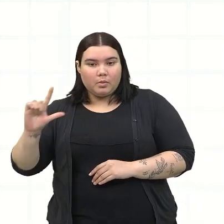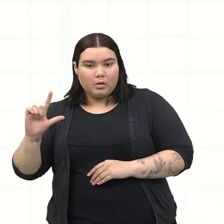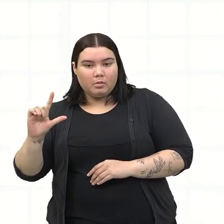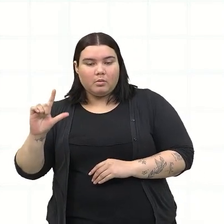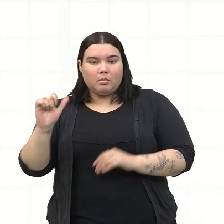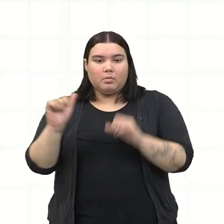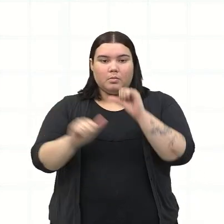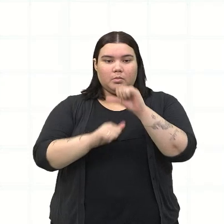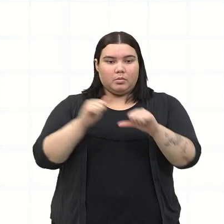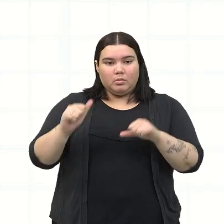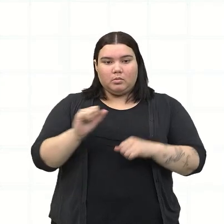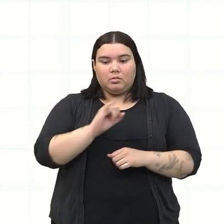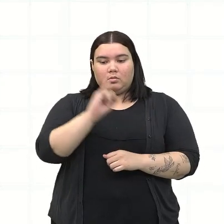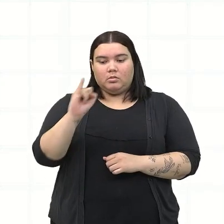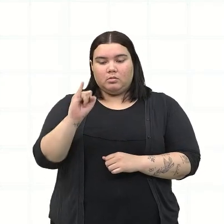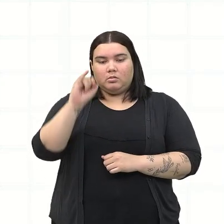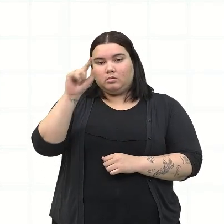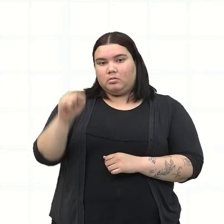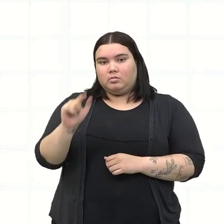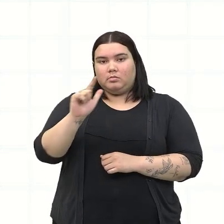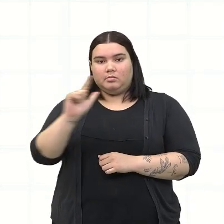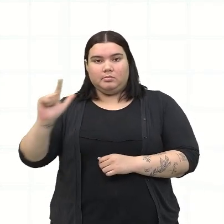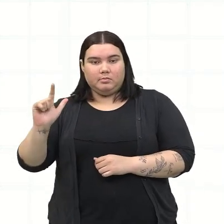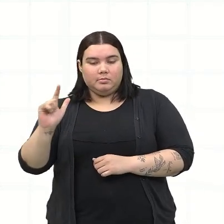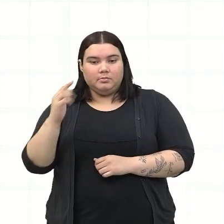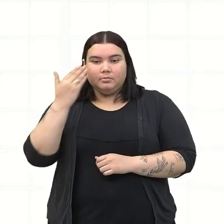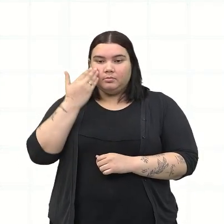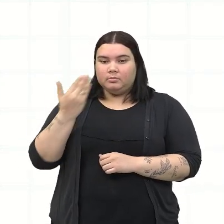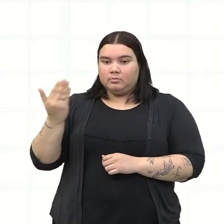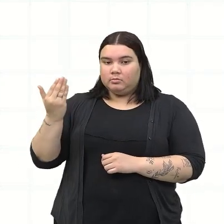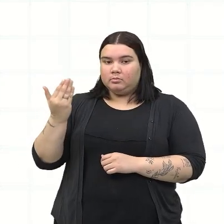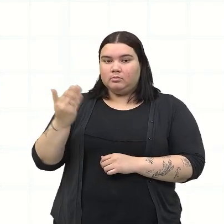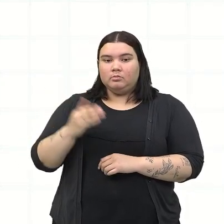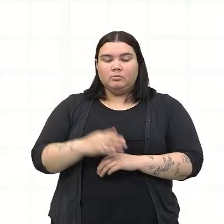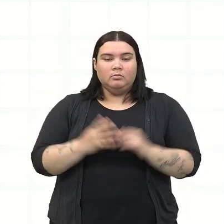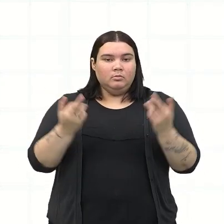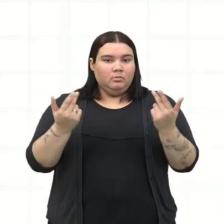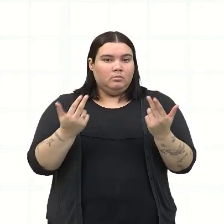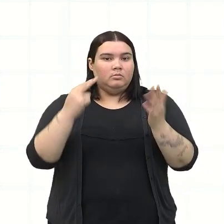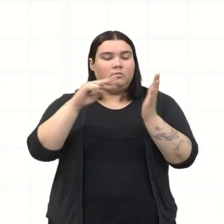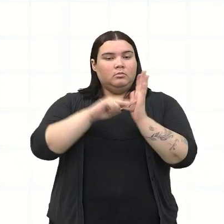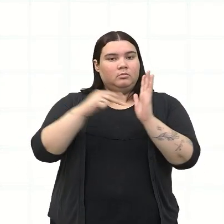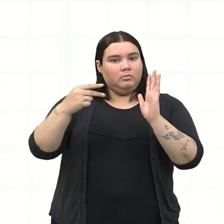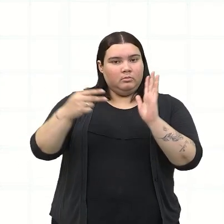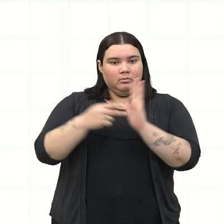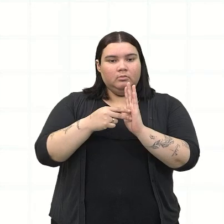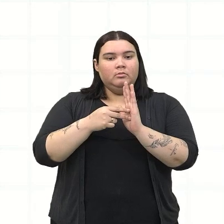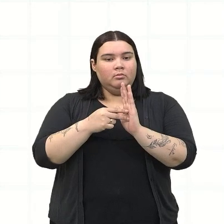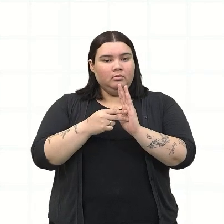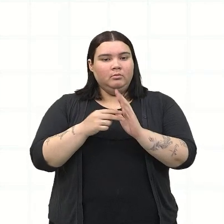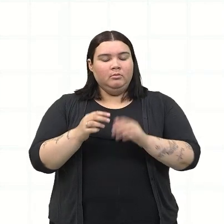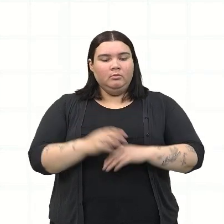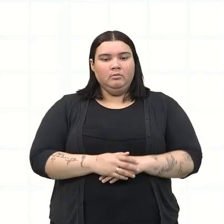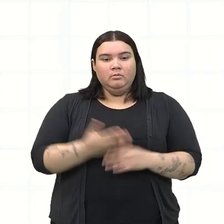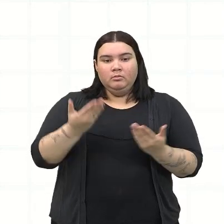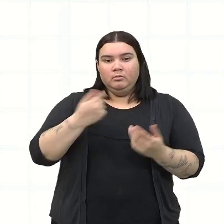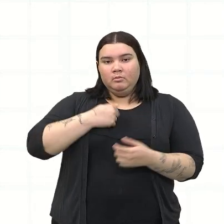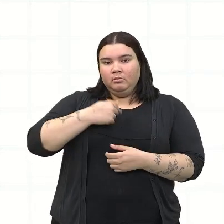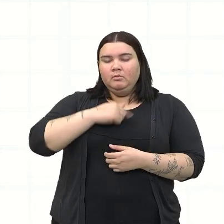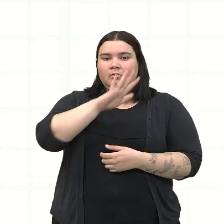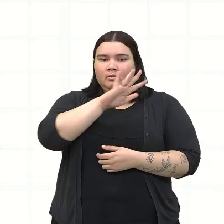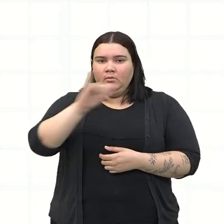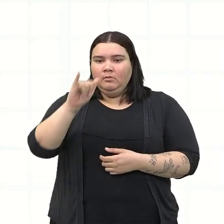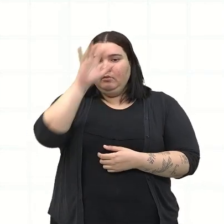Aqui a gente escreveu a forma abreviada, que quer dizer a mesma coisa. Learn é aprender. Eu irei